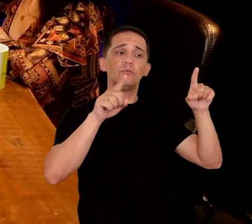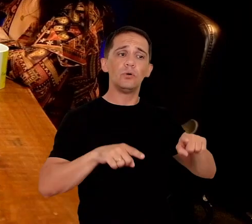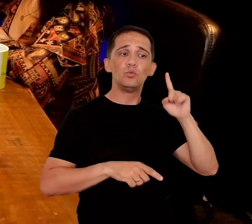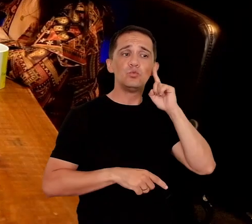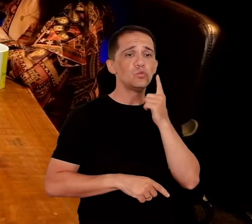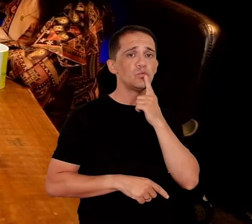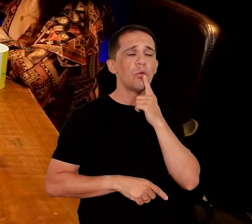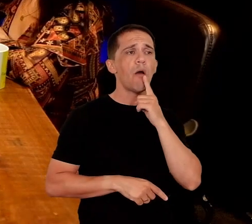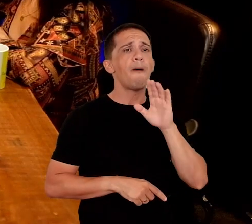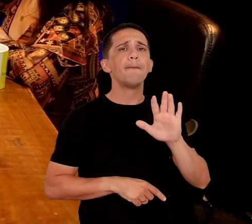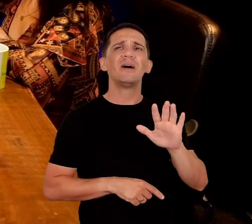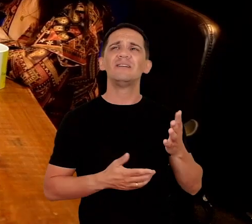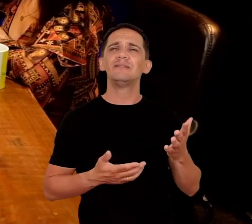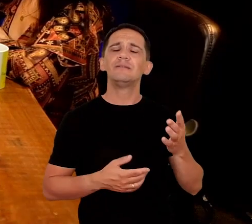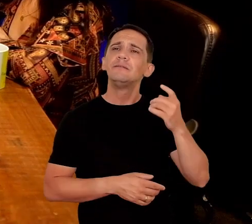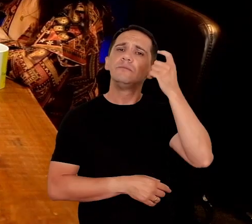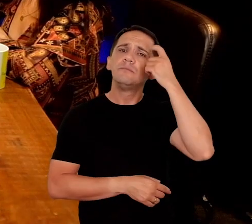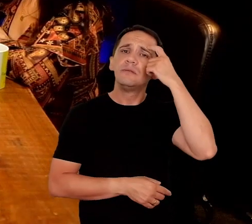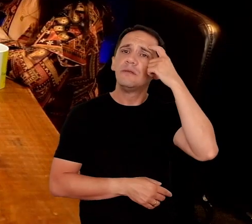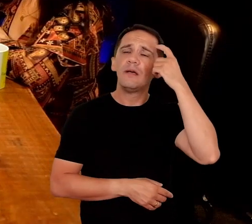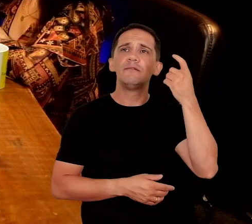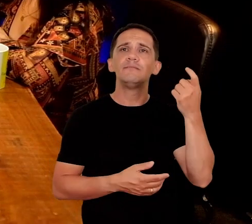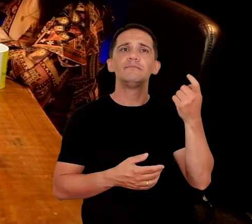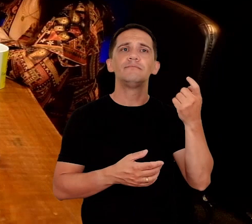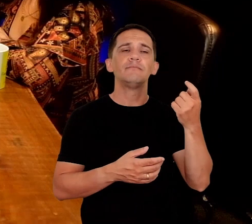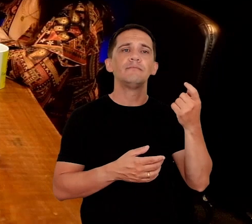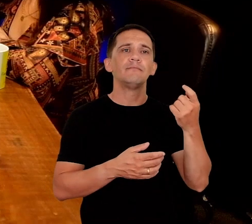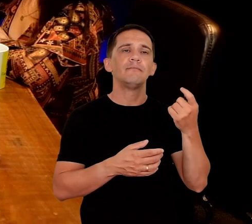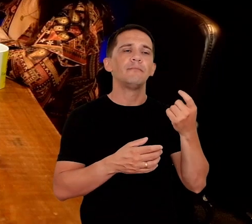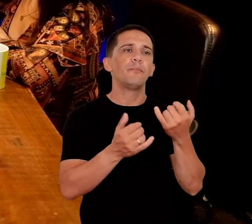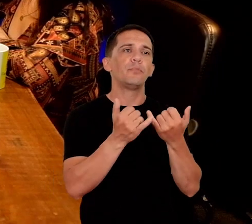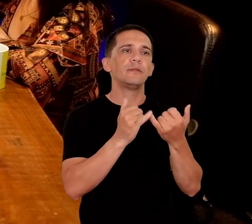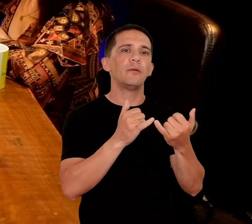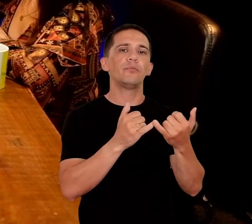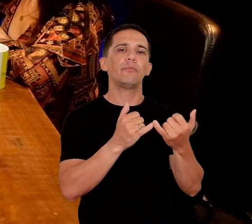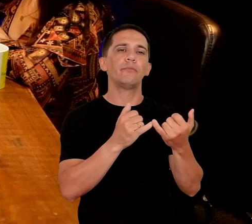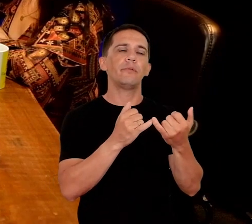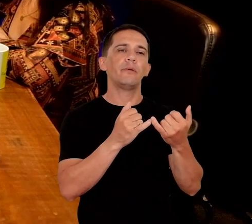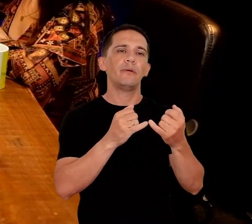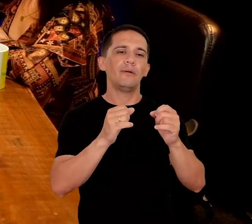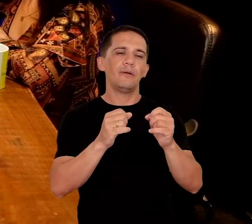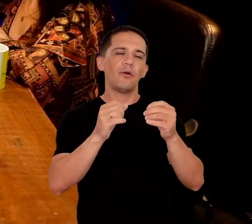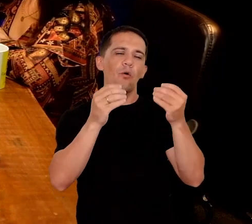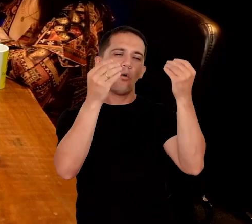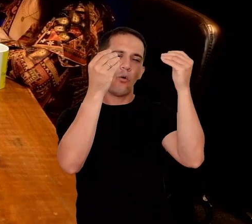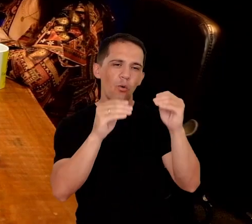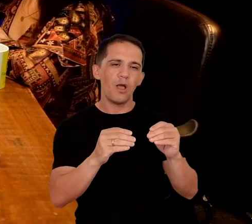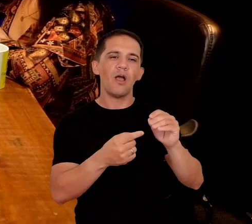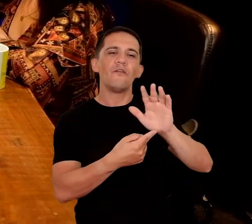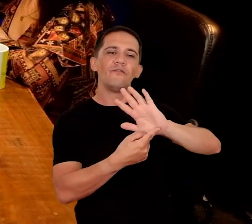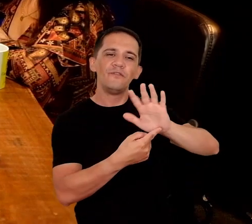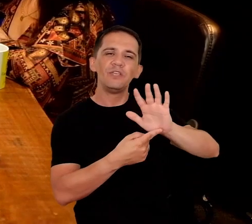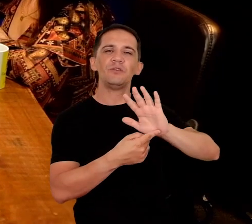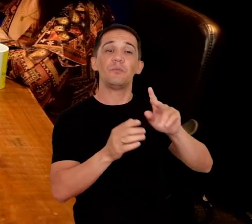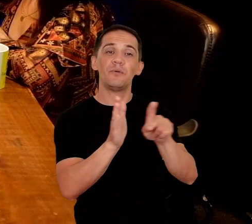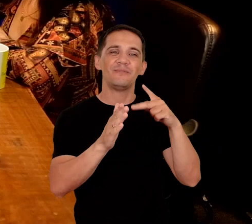tendo funcionários, né, colaboradores surdos, eles nunca pensaram em colocar, às vezes, os anúncios que eles têm dentro que eles colocam